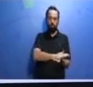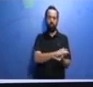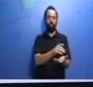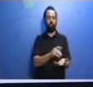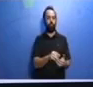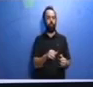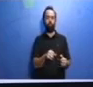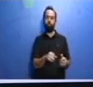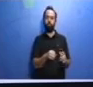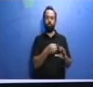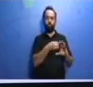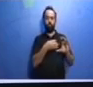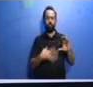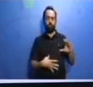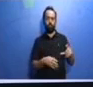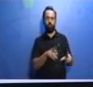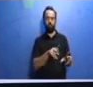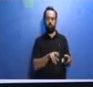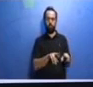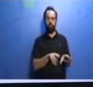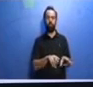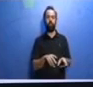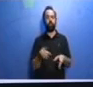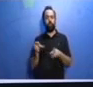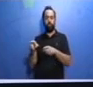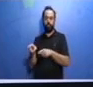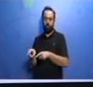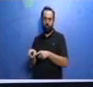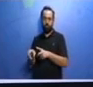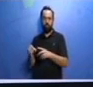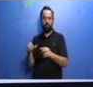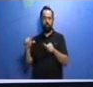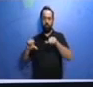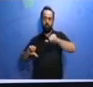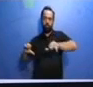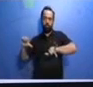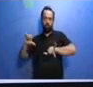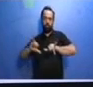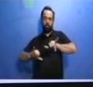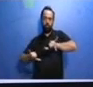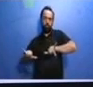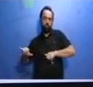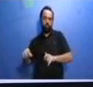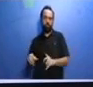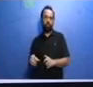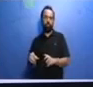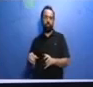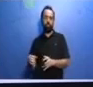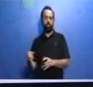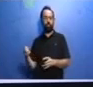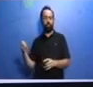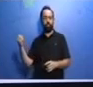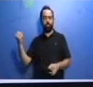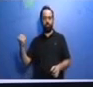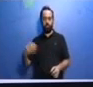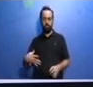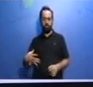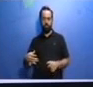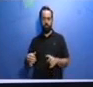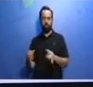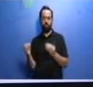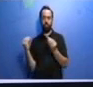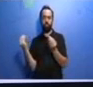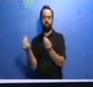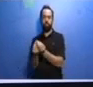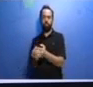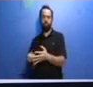alumínio, não alterou suas propriedades. Já uma transformação química ocorre a formação de novas substâncias. E aí